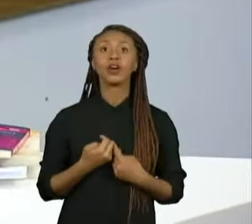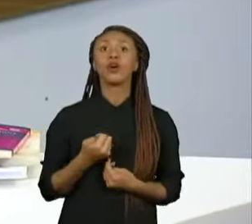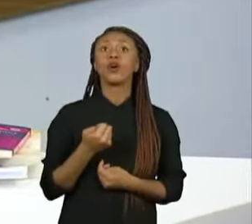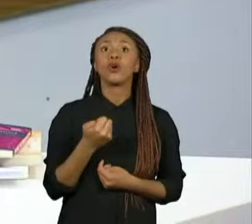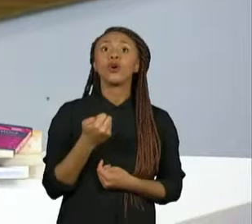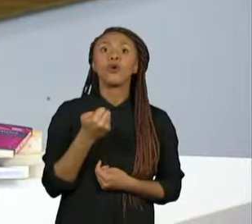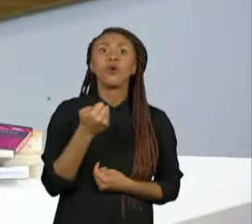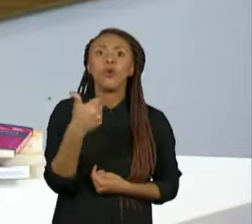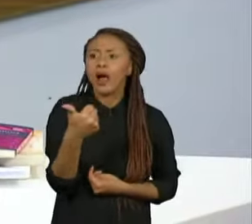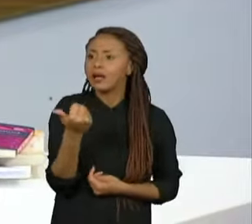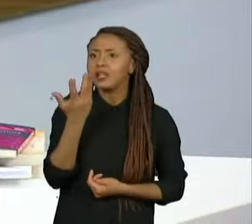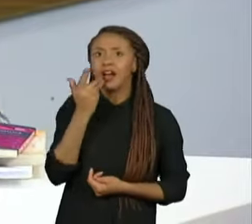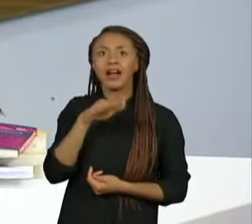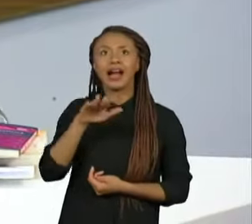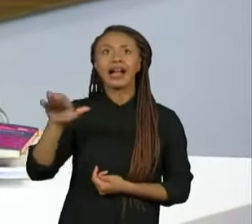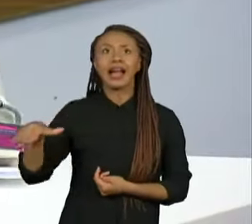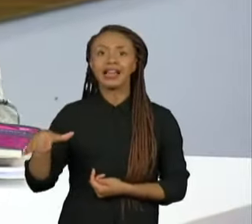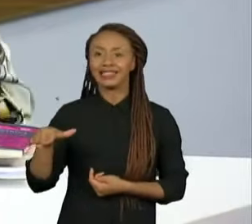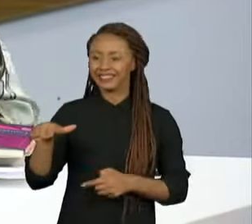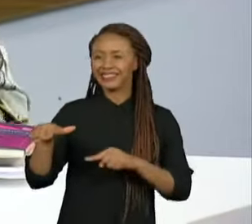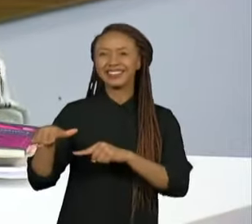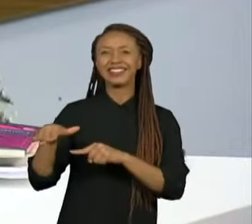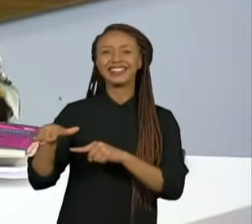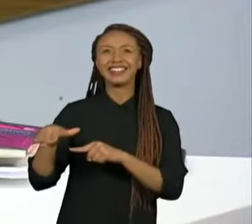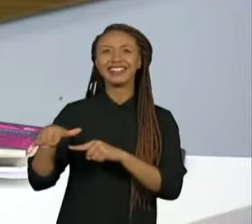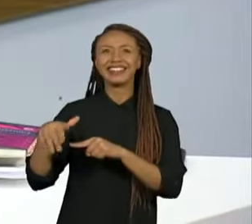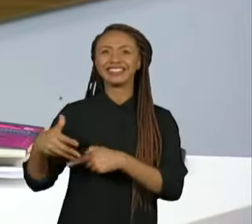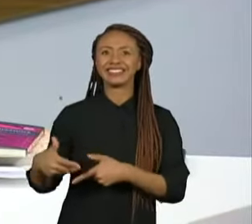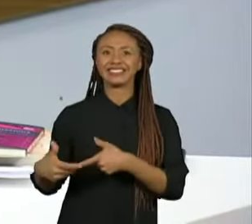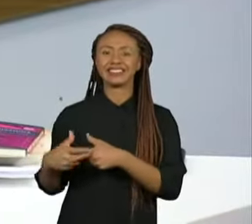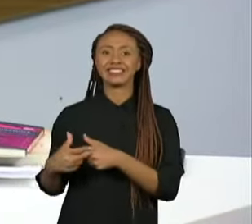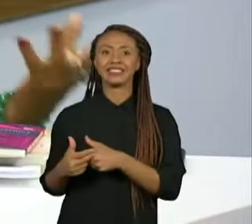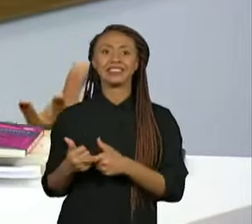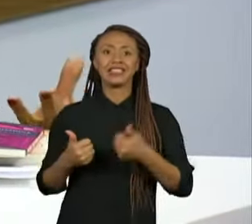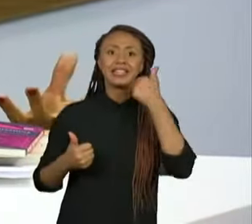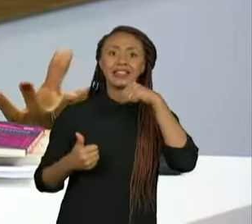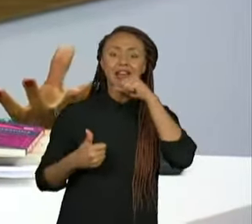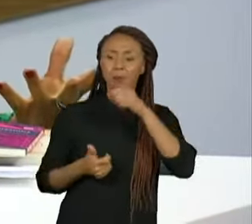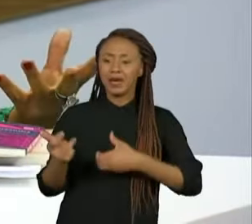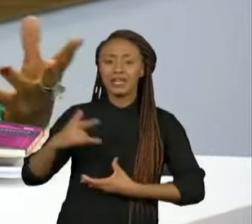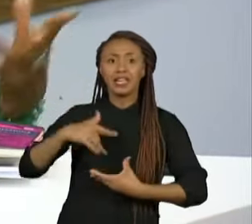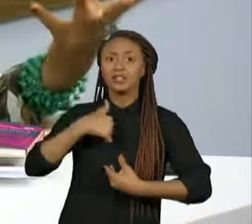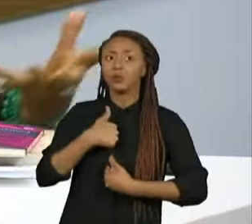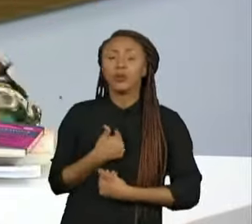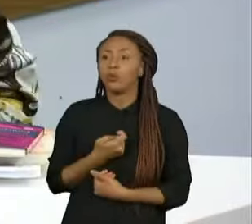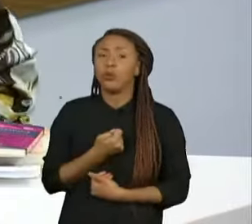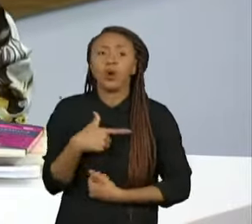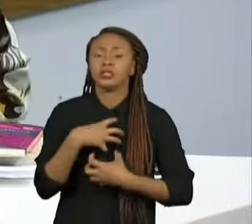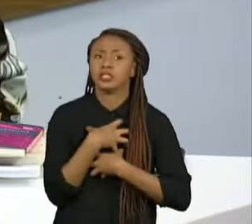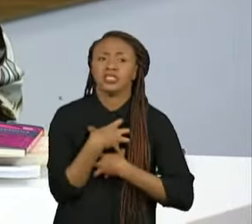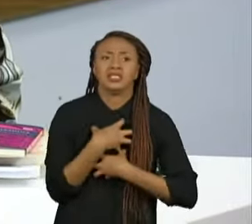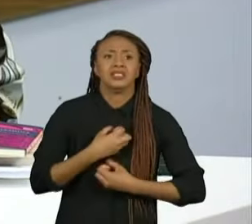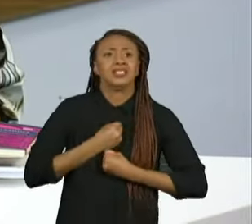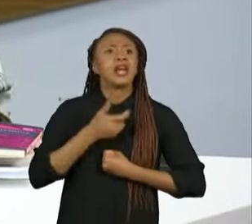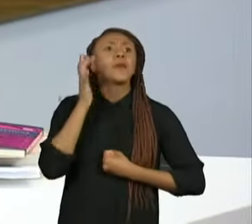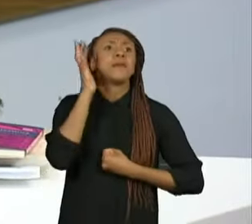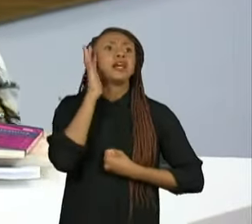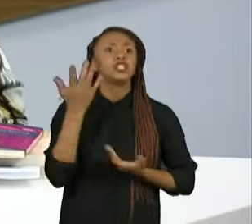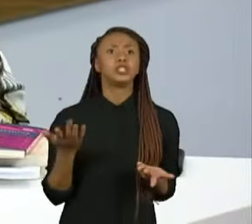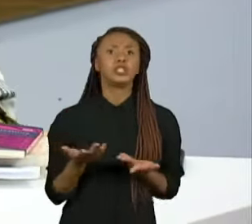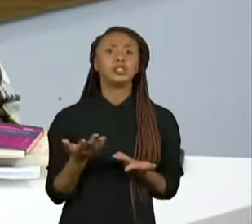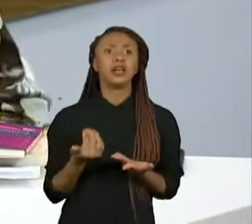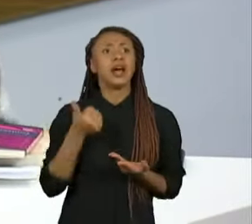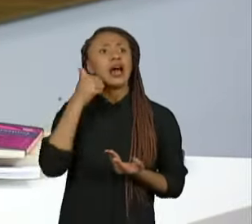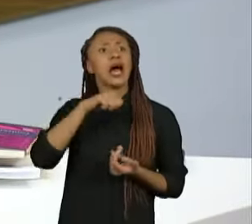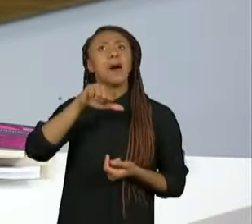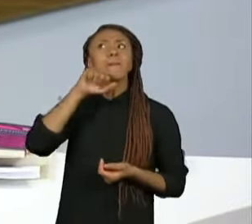criança da Poncear, com a Poncear dentro da mãe, chorando. Imagina, uma pessoa no ventre, a mãe está